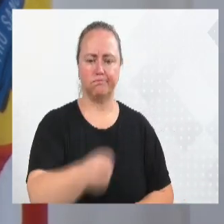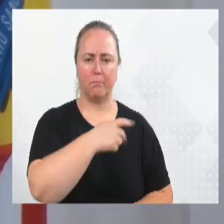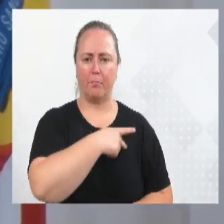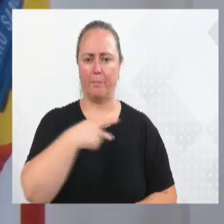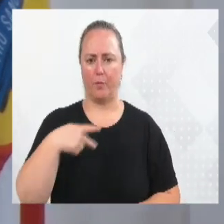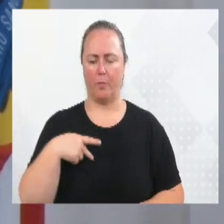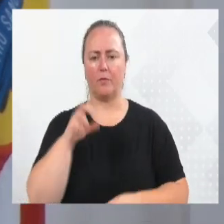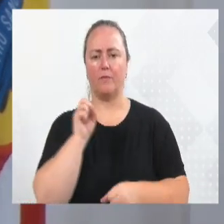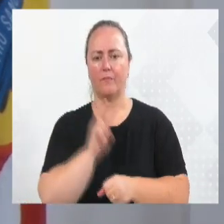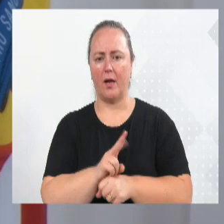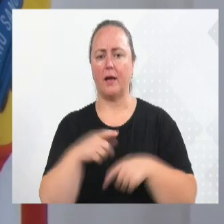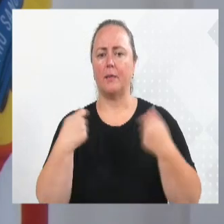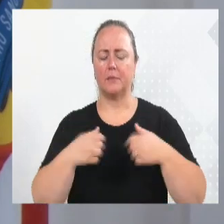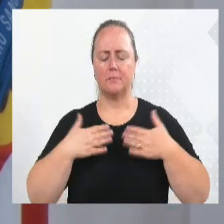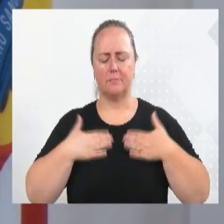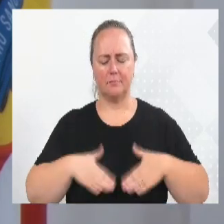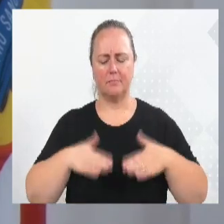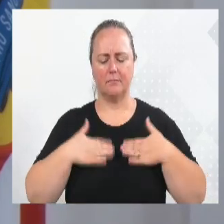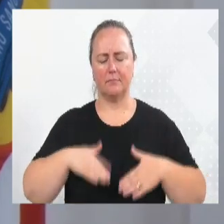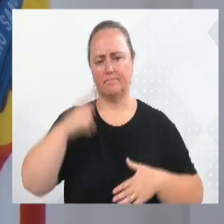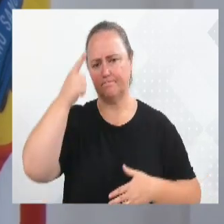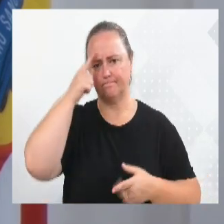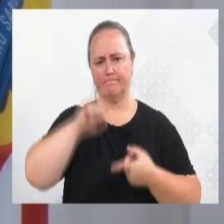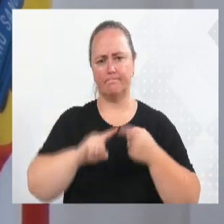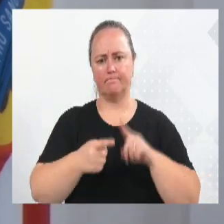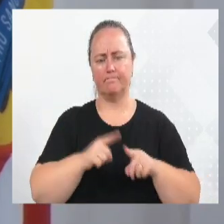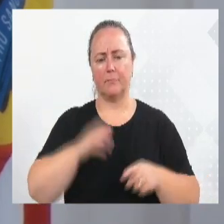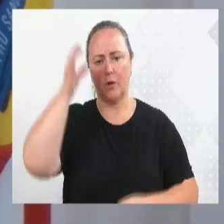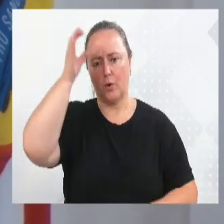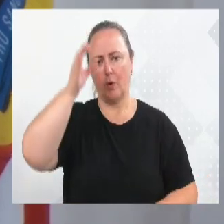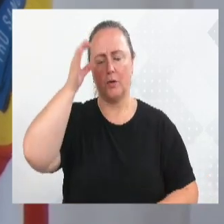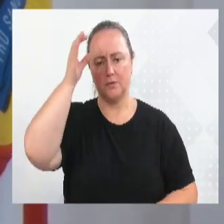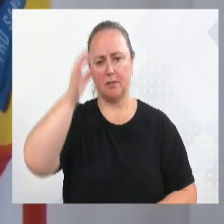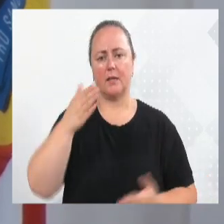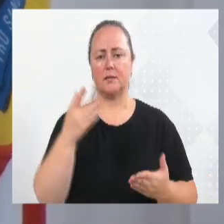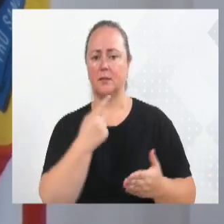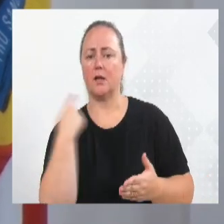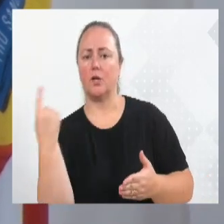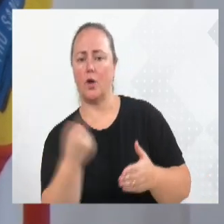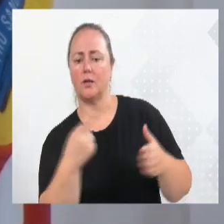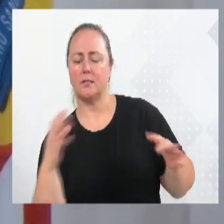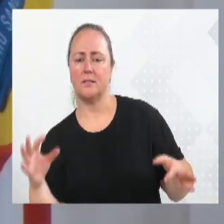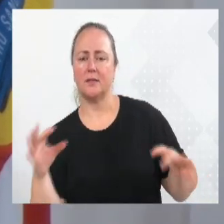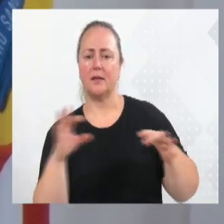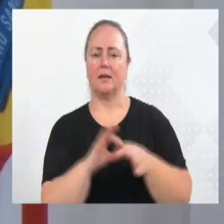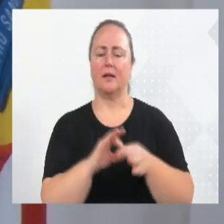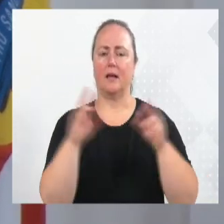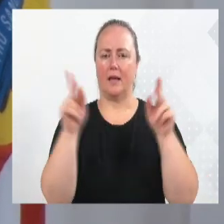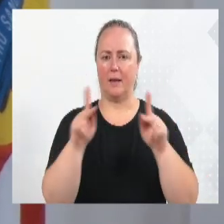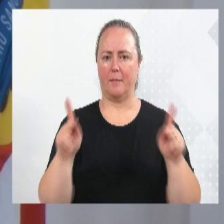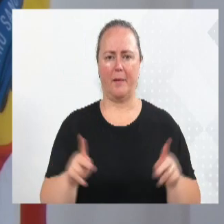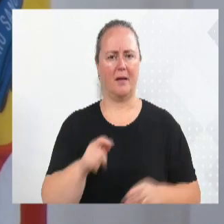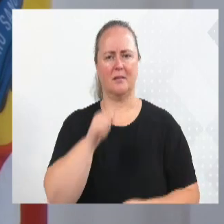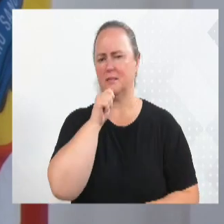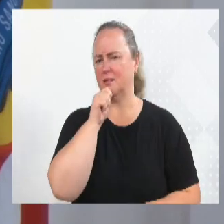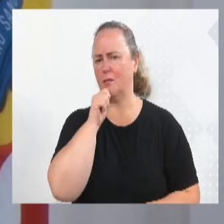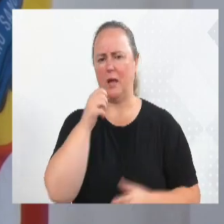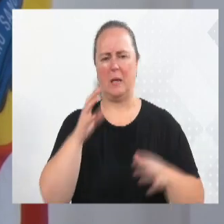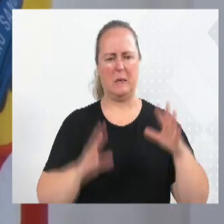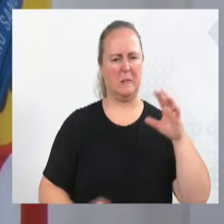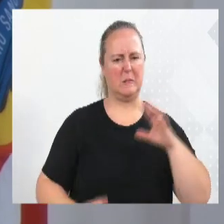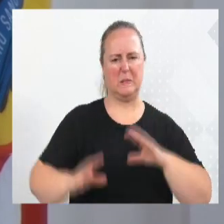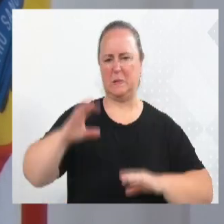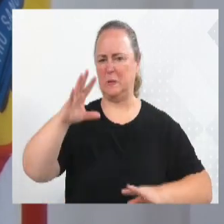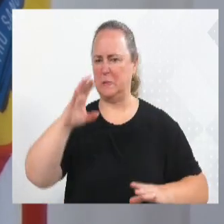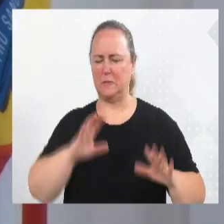a serenidade e a sensatez entender que temos que ser elementos de conexão e elementos de paz e não elementos de guerra de